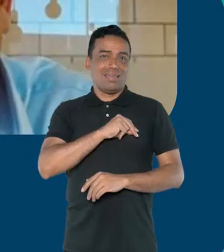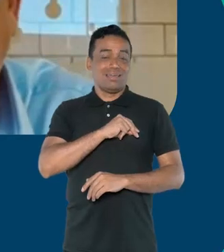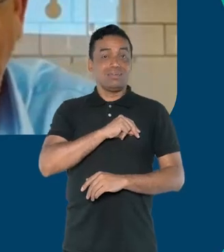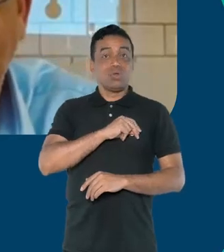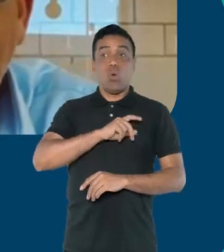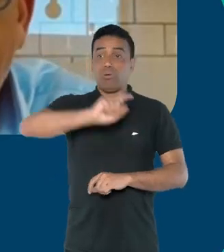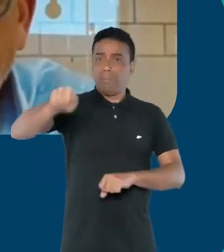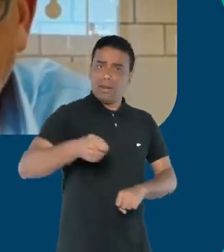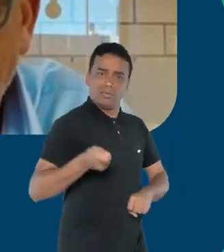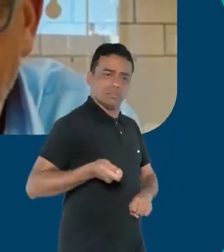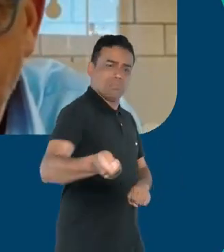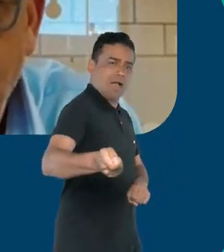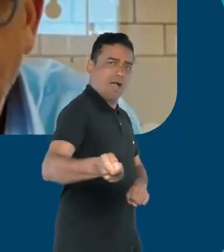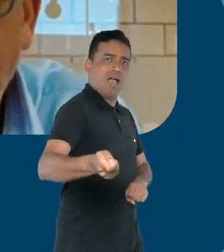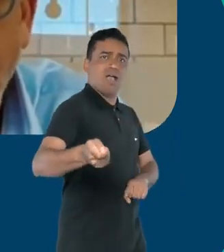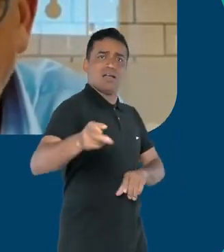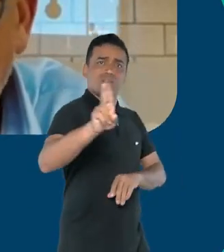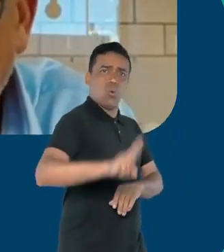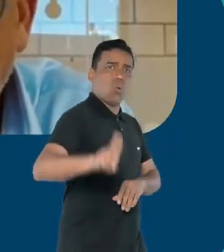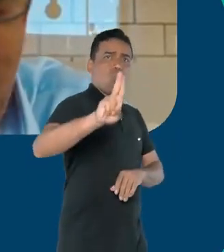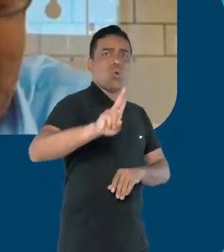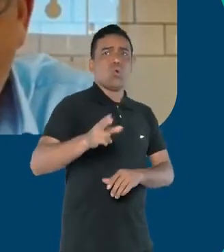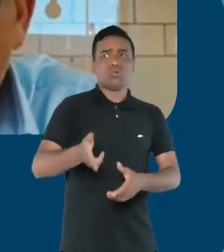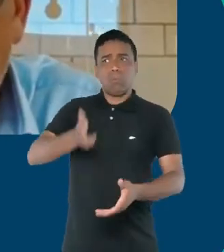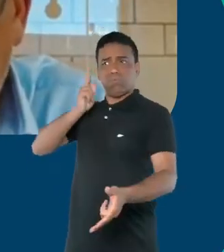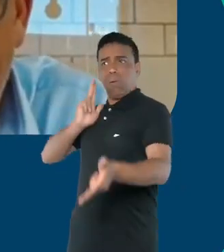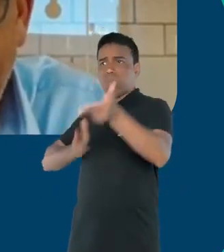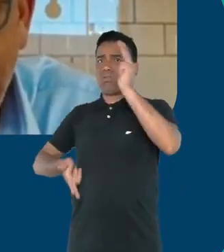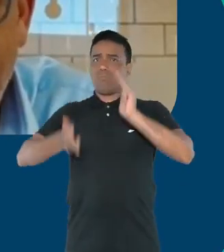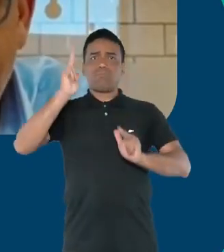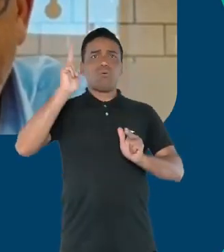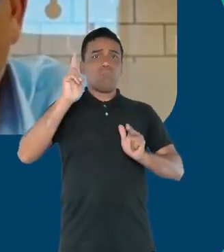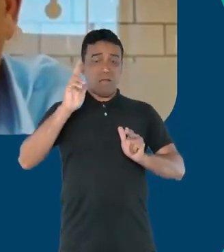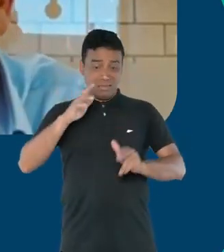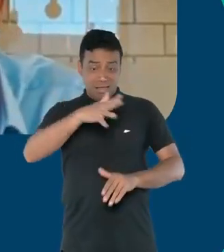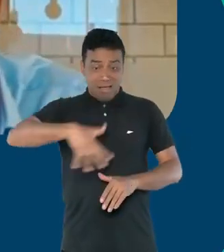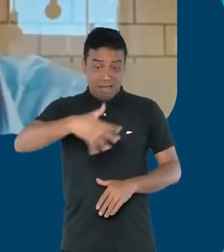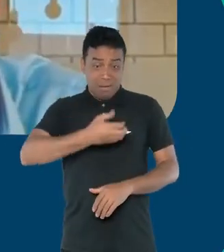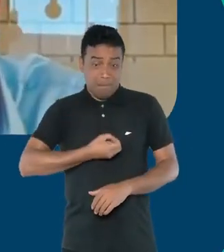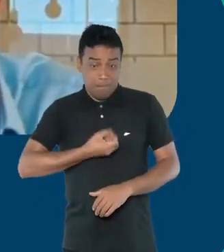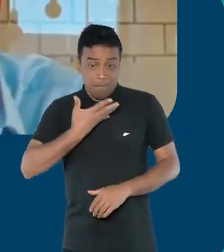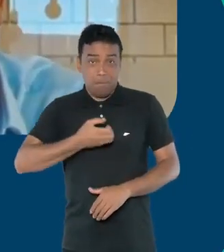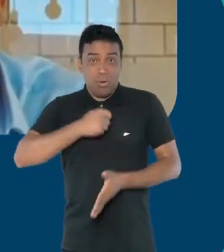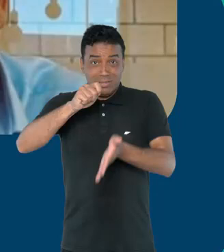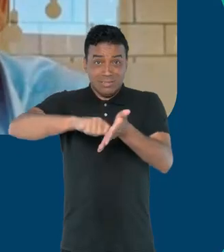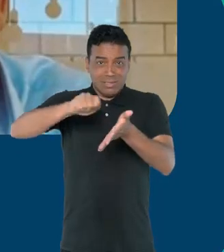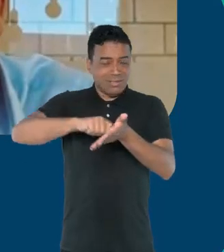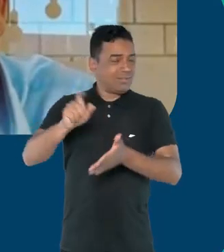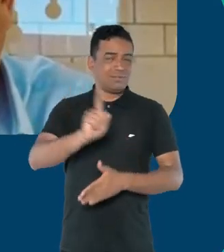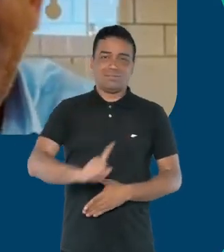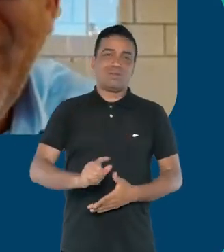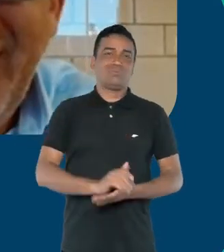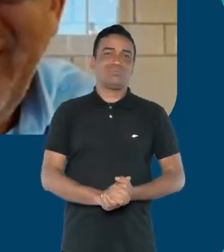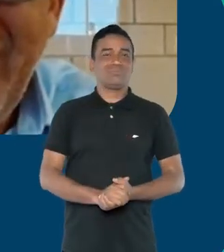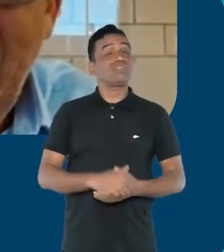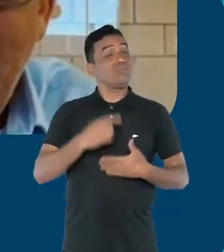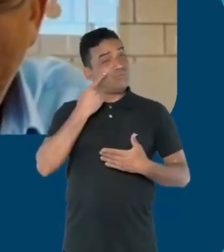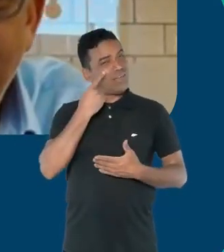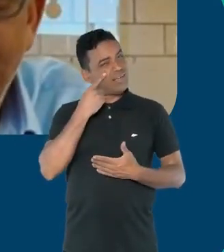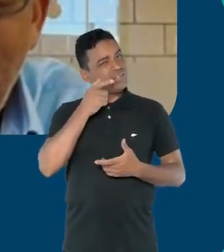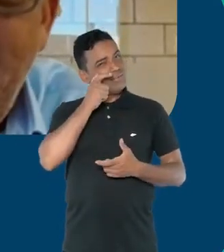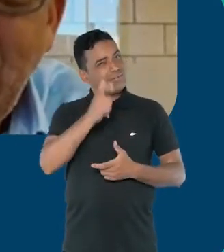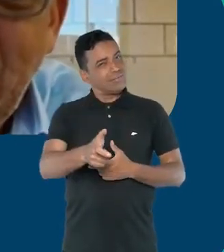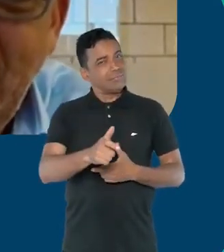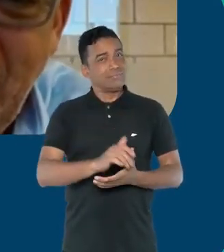do espadachim, do tiro, mas não como poeta. Então, veja, Gabriel, que interessante.